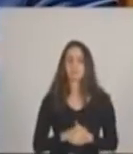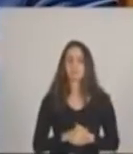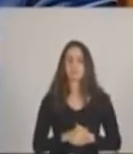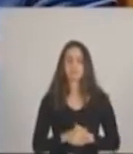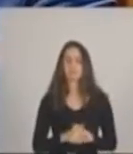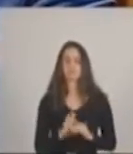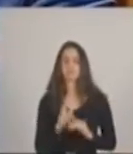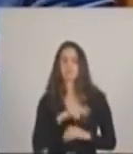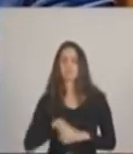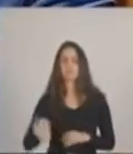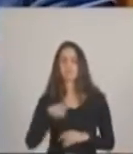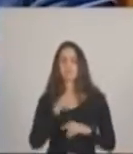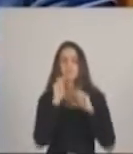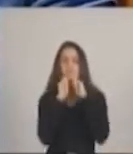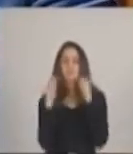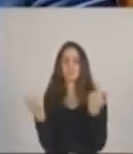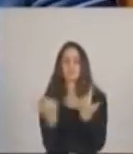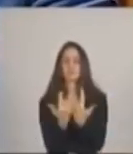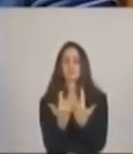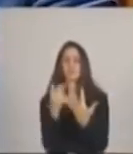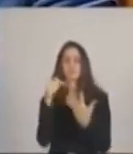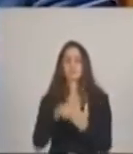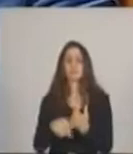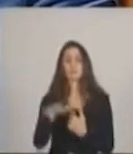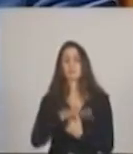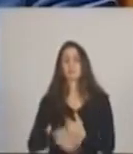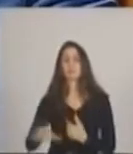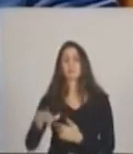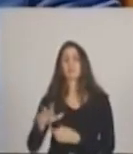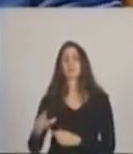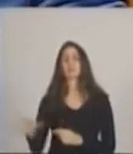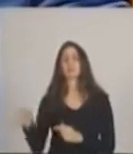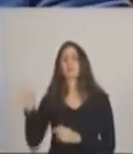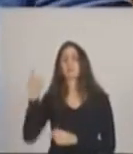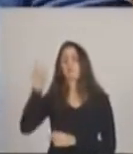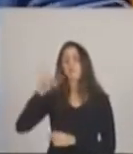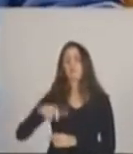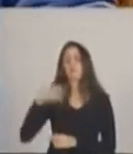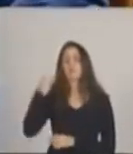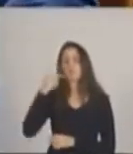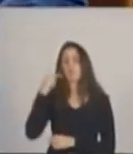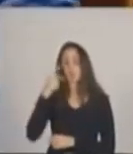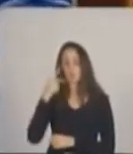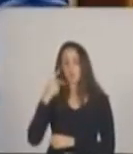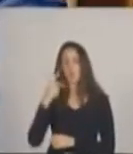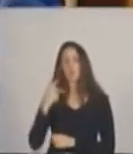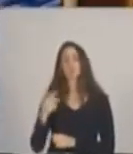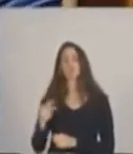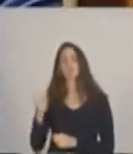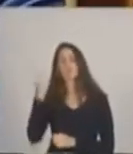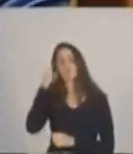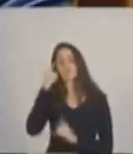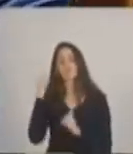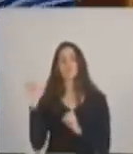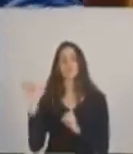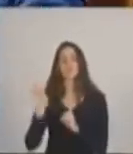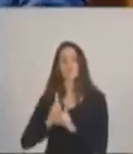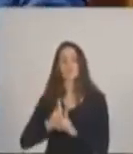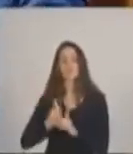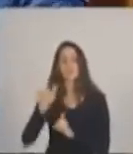Nossa casa também, a Procuradoria entendeu pela constitucionalidade, tanto no